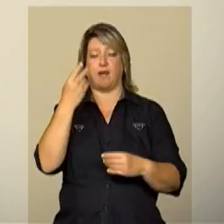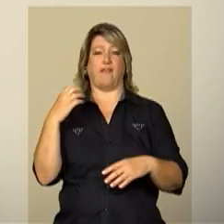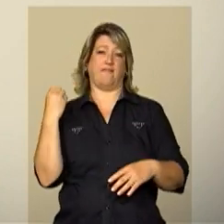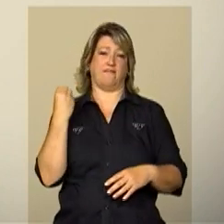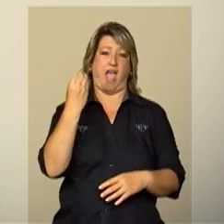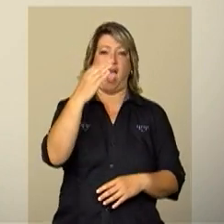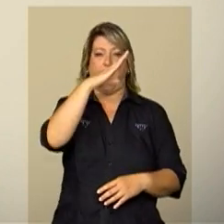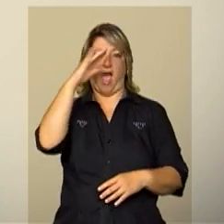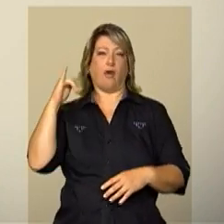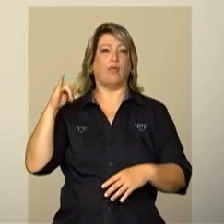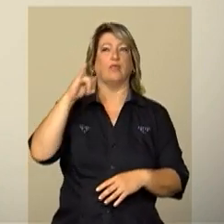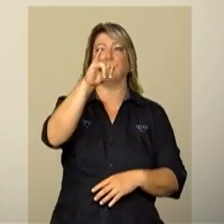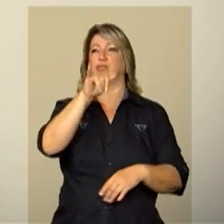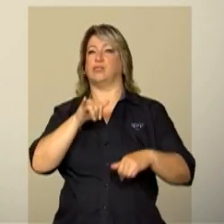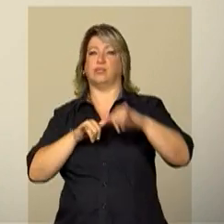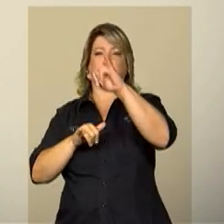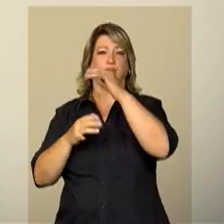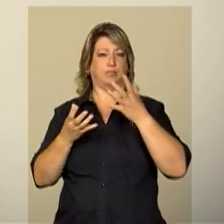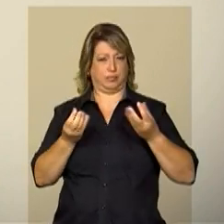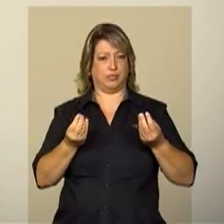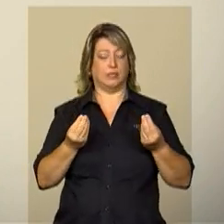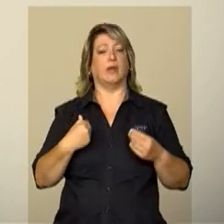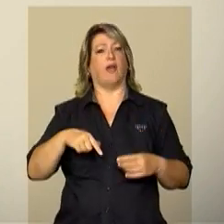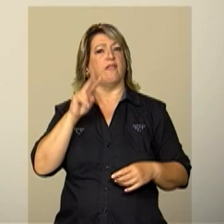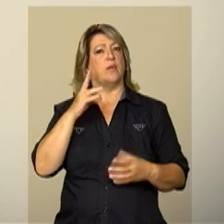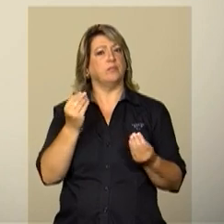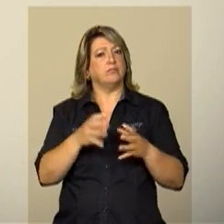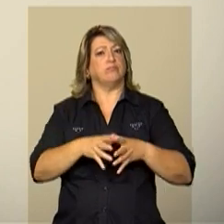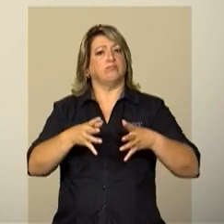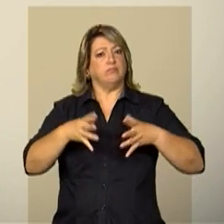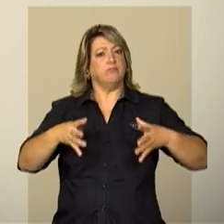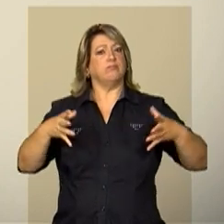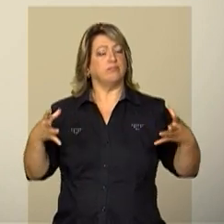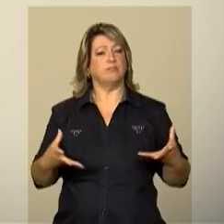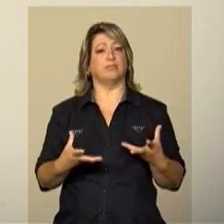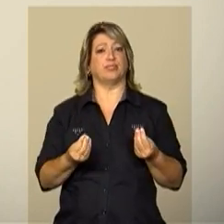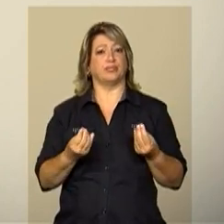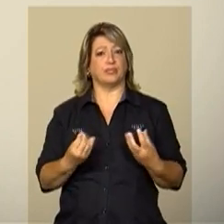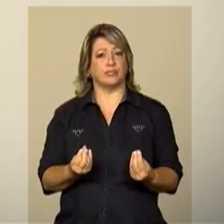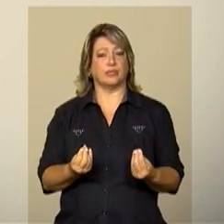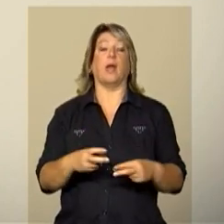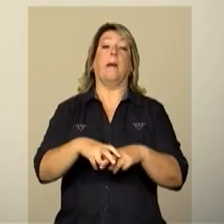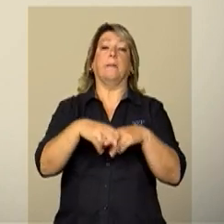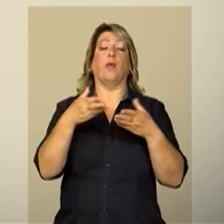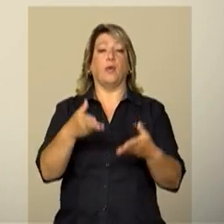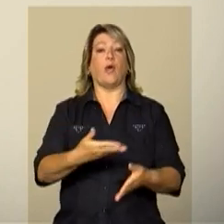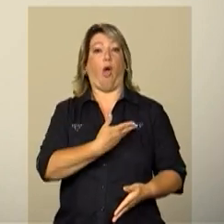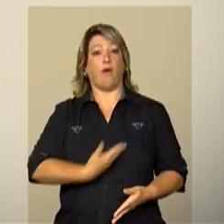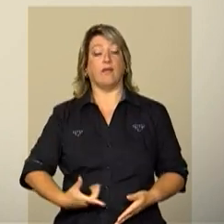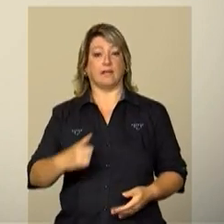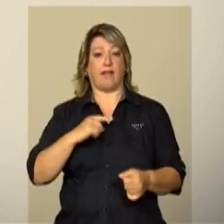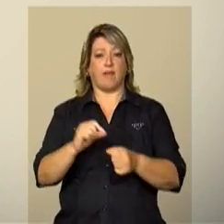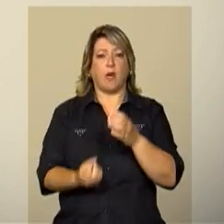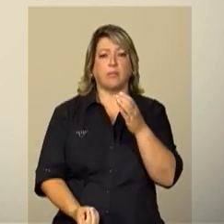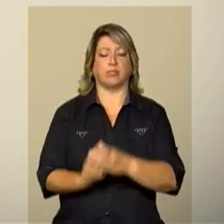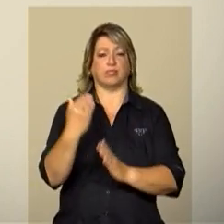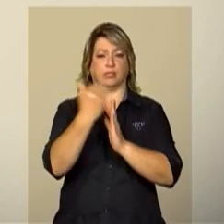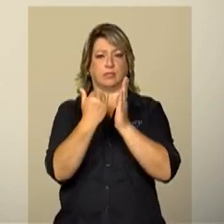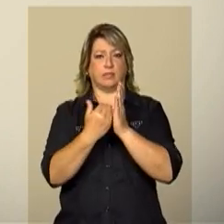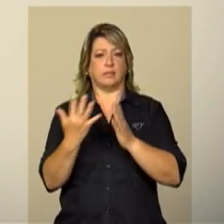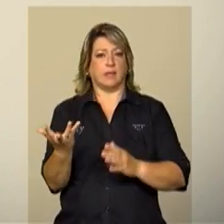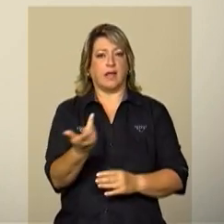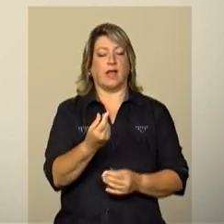ao longo dos últimos anos a gente vê que o movimento nos aeroportos tem crescido demais é por isso que o Governo está lançando um grande programa de